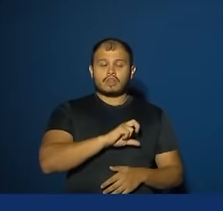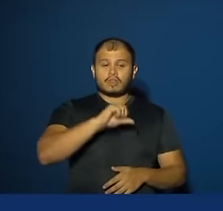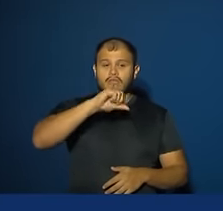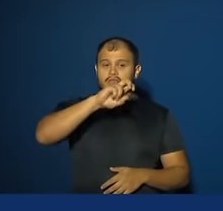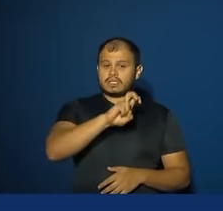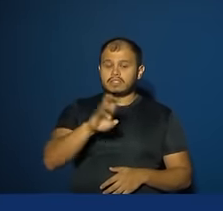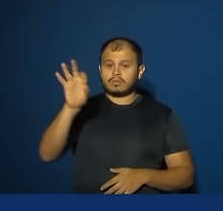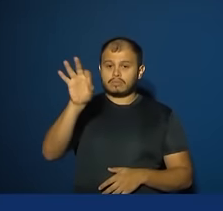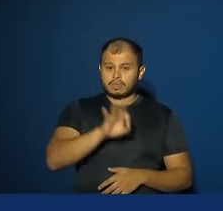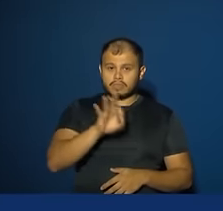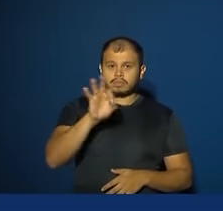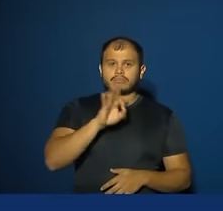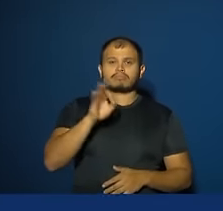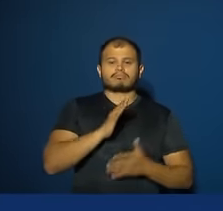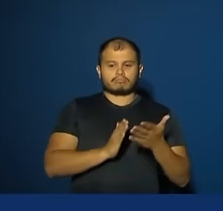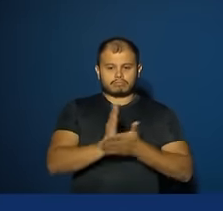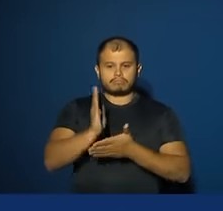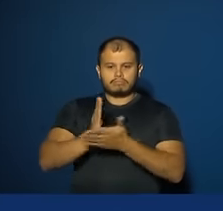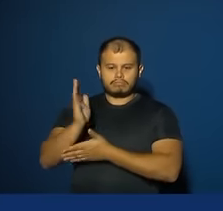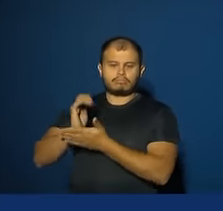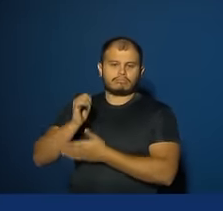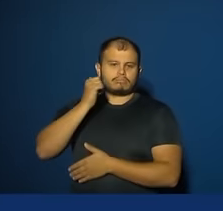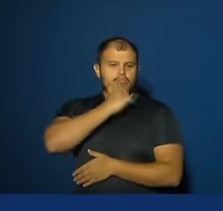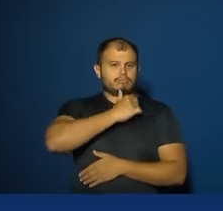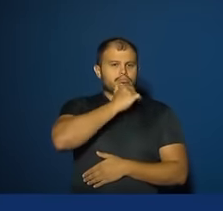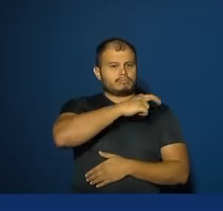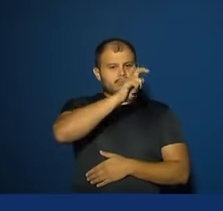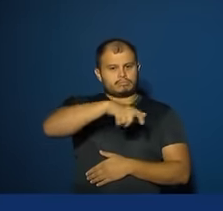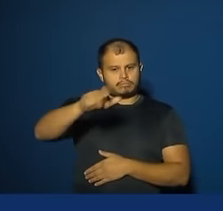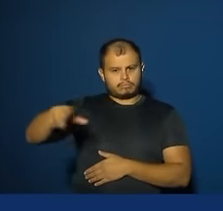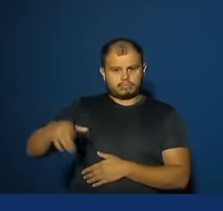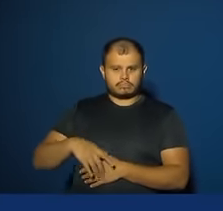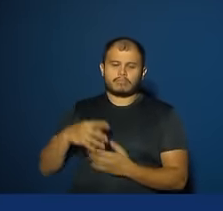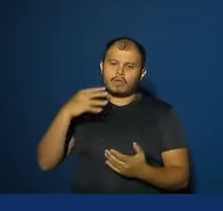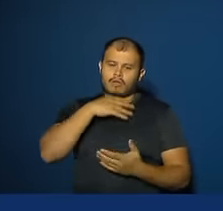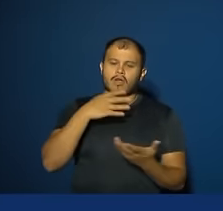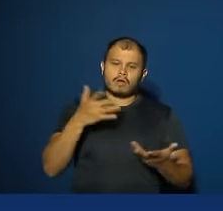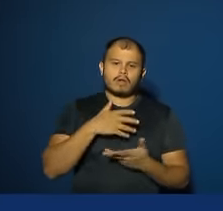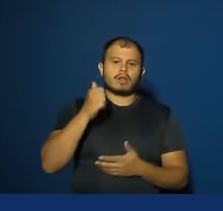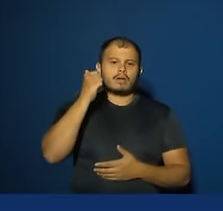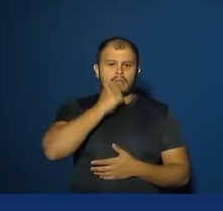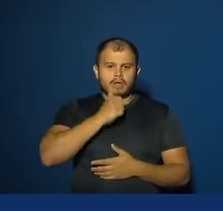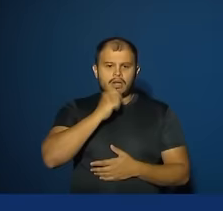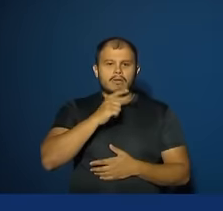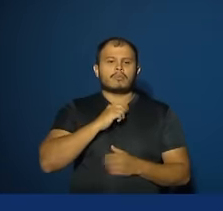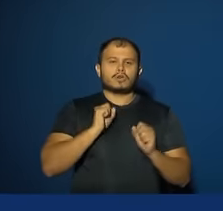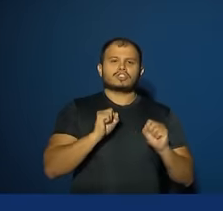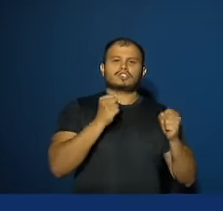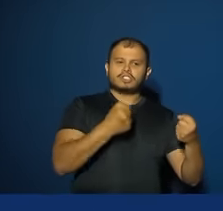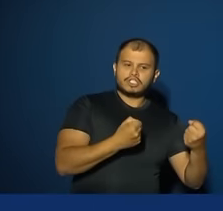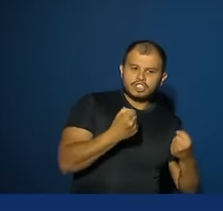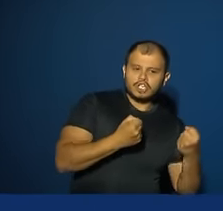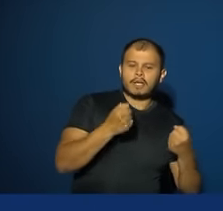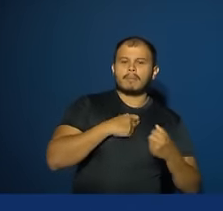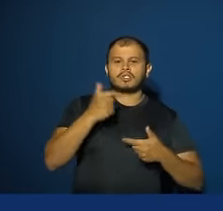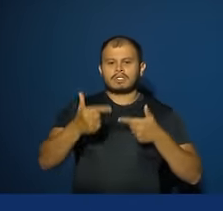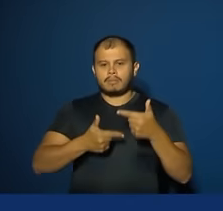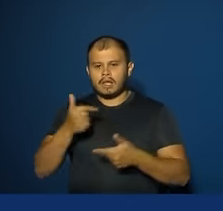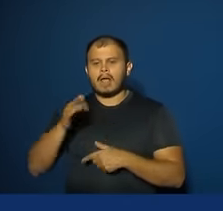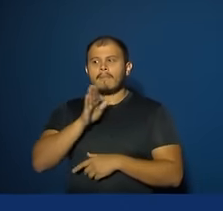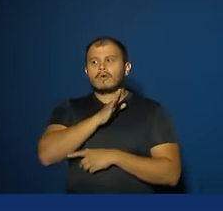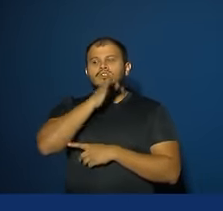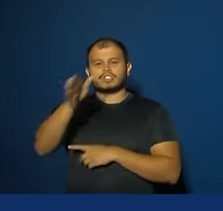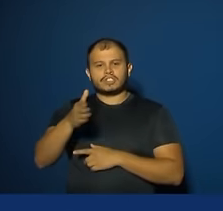aprovação entre as mulheres na Arábia Saudita Claro as mulheres agora podem dirigir podem trabalhar podem ir a estado